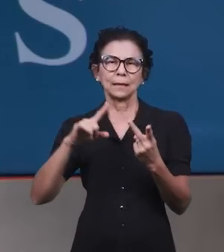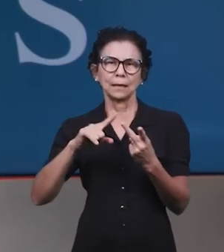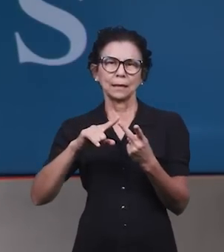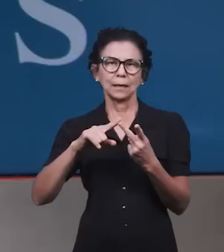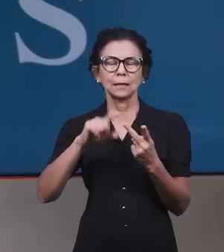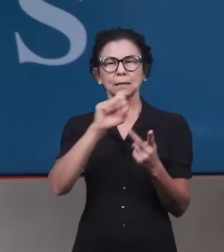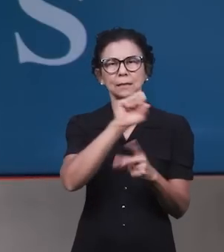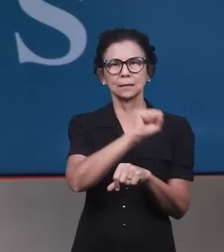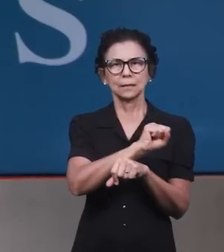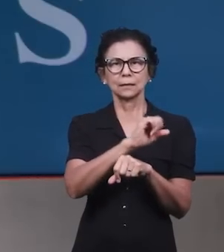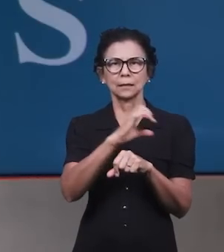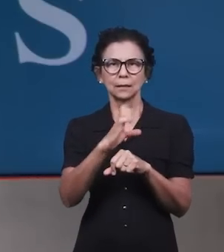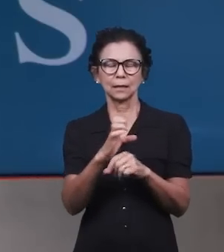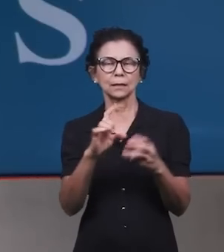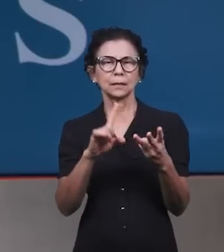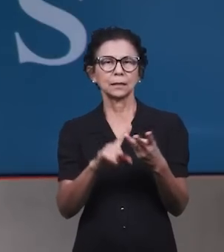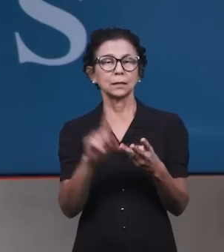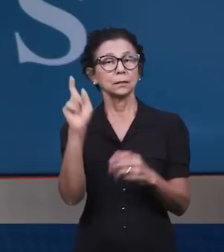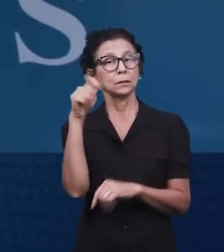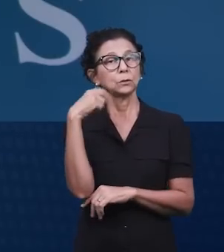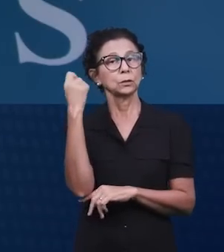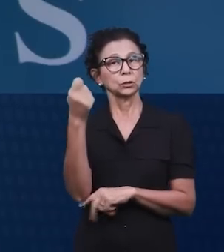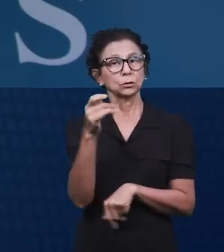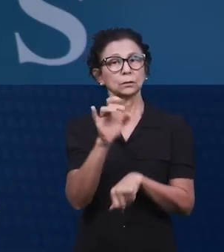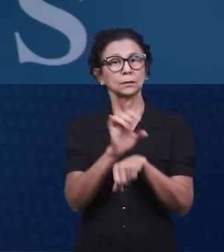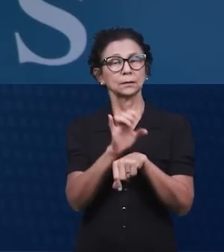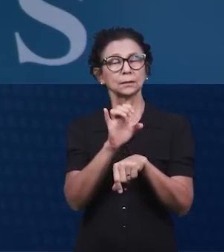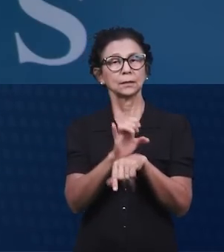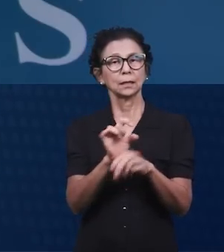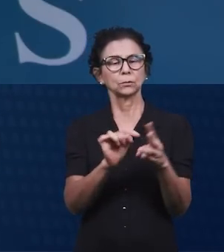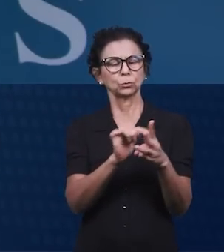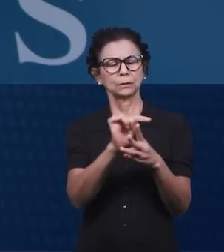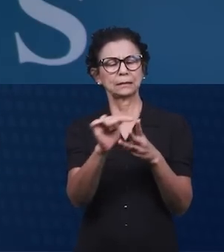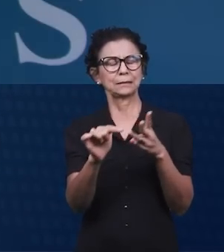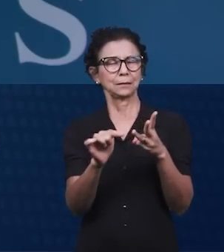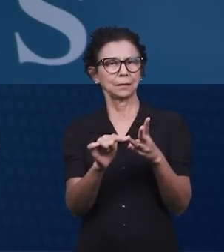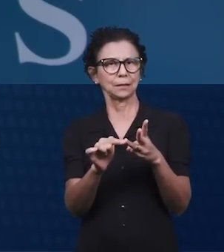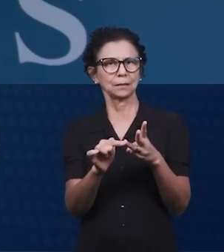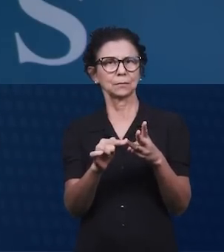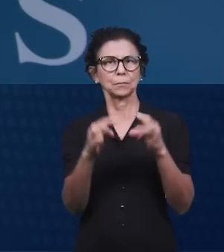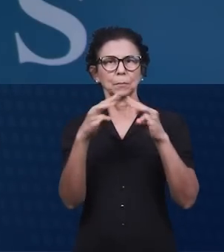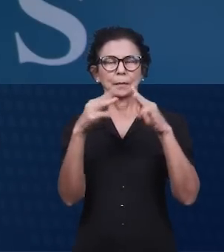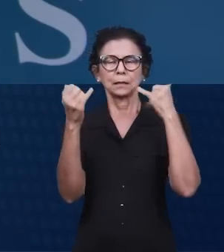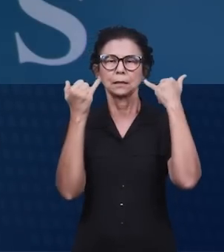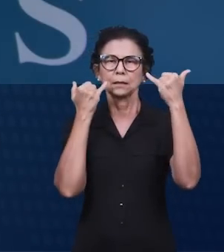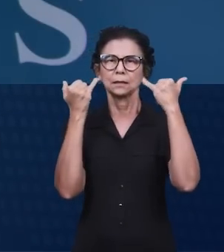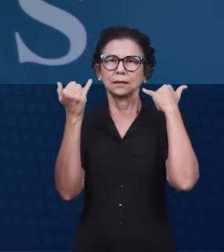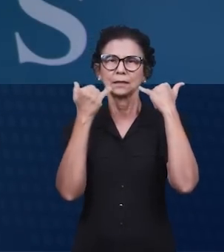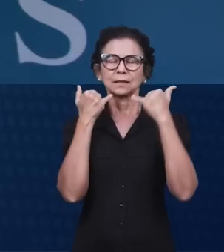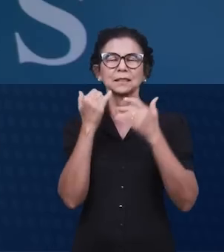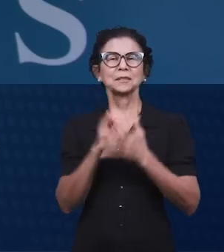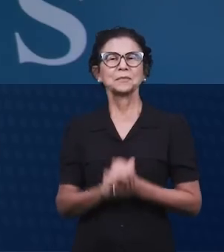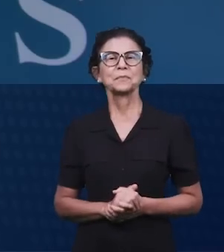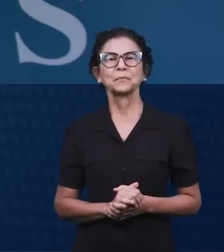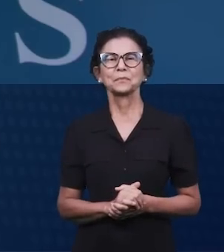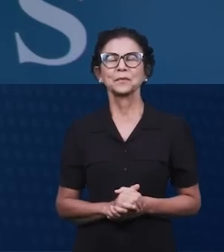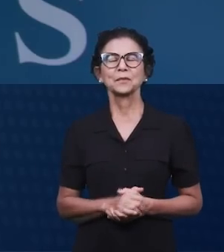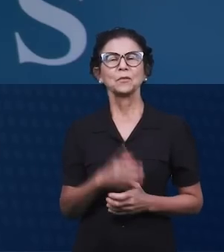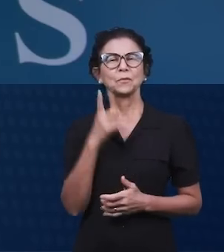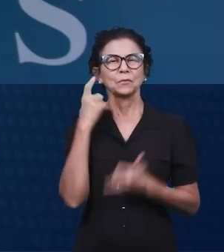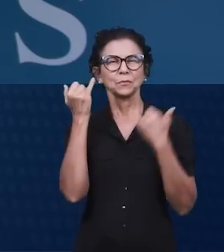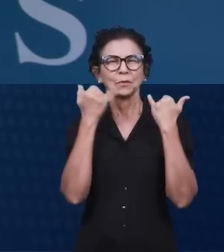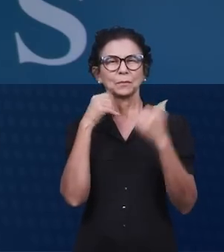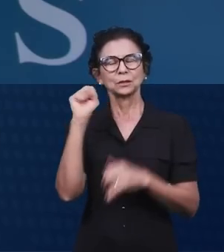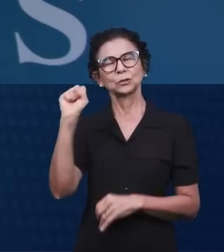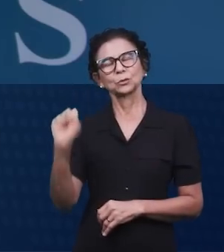Catarina, falar também sobre o Rio Grande do Sul. Hoje a edição do Manaí News dedicado aí às informações da região sul